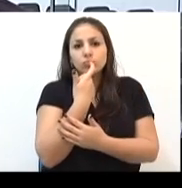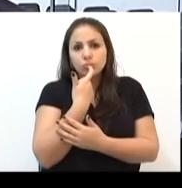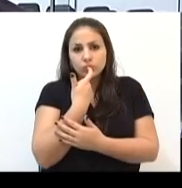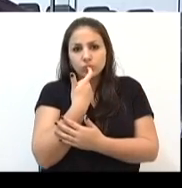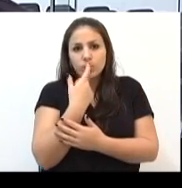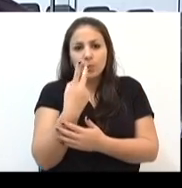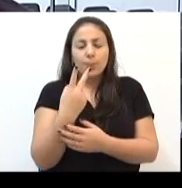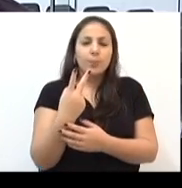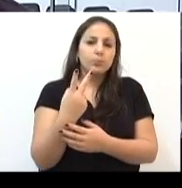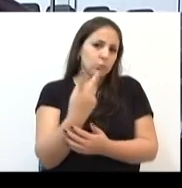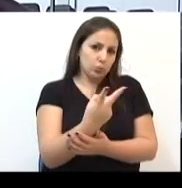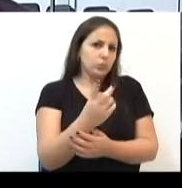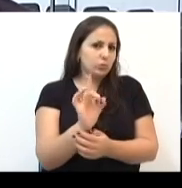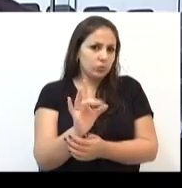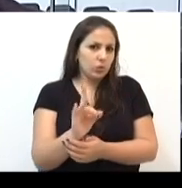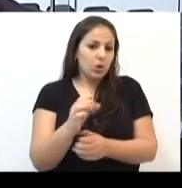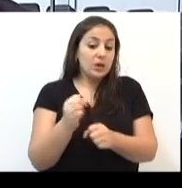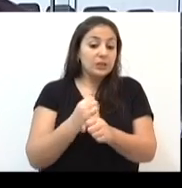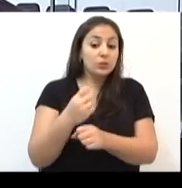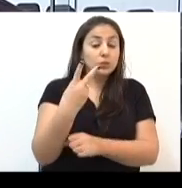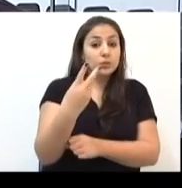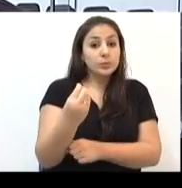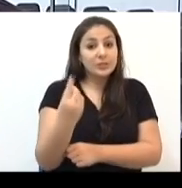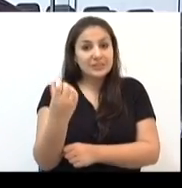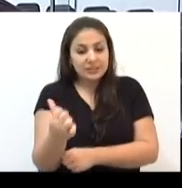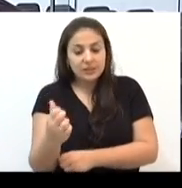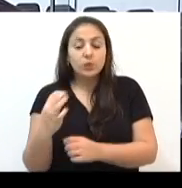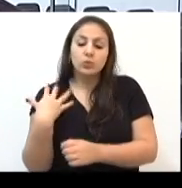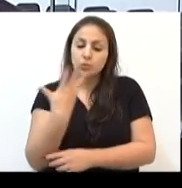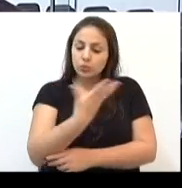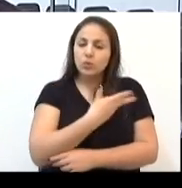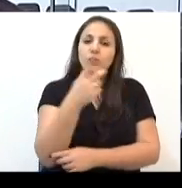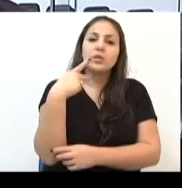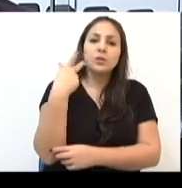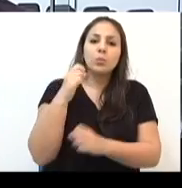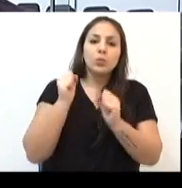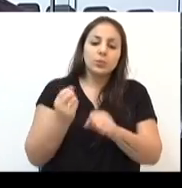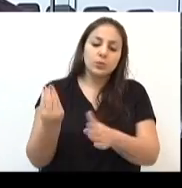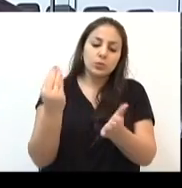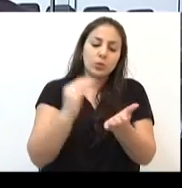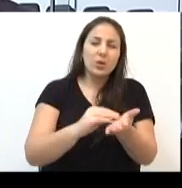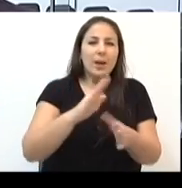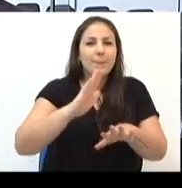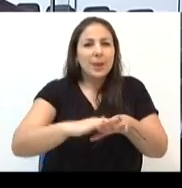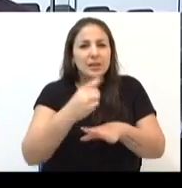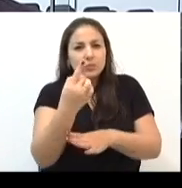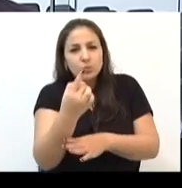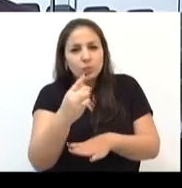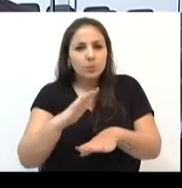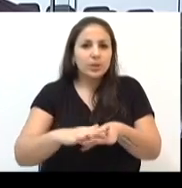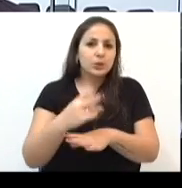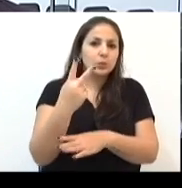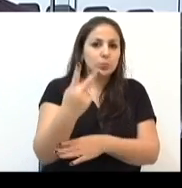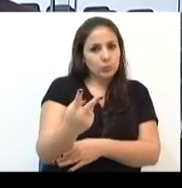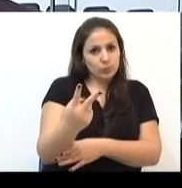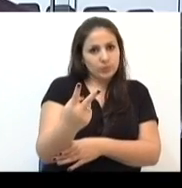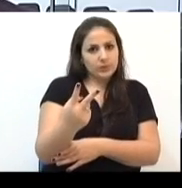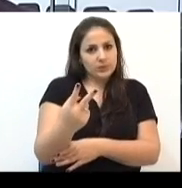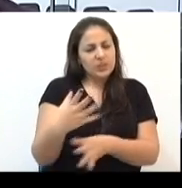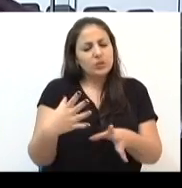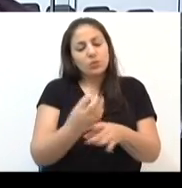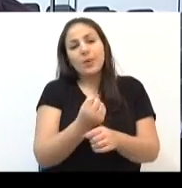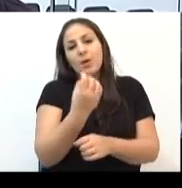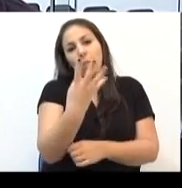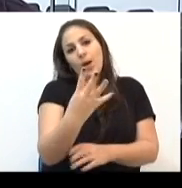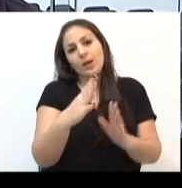ano de 2016, o que nós, vereadores, podemos colocar, então, uma majoração de mais uma ou mais 2, né? Sendo 2, então,